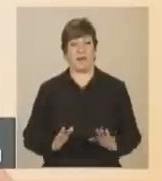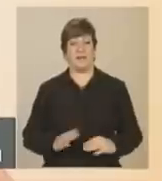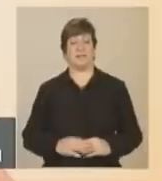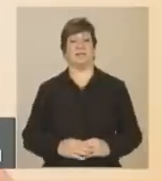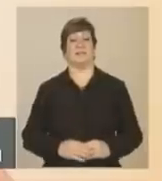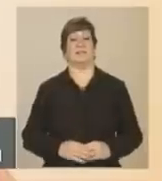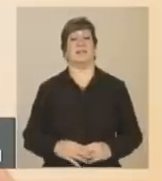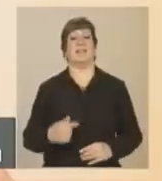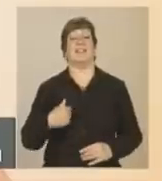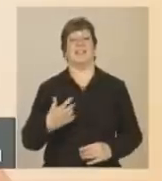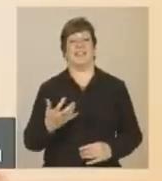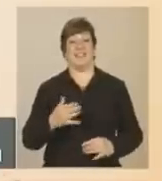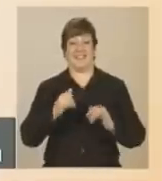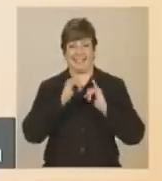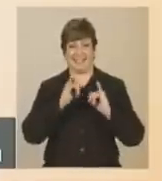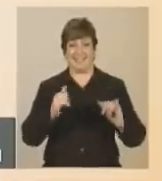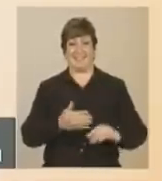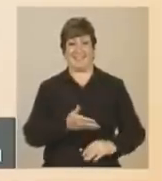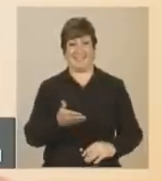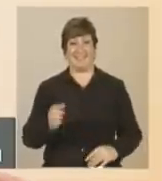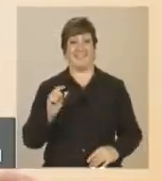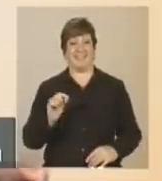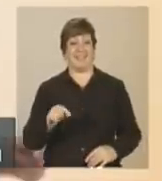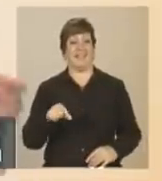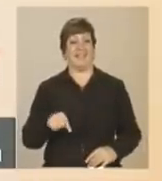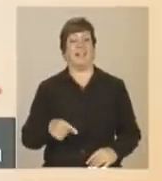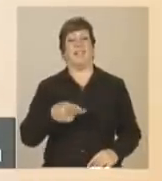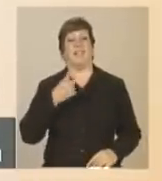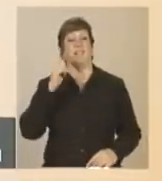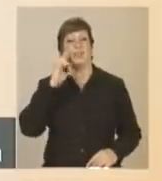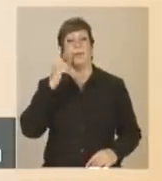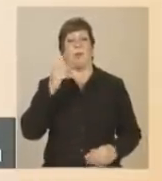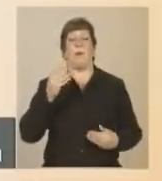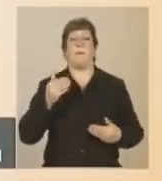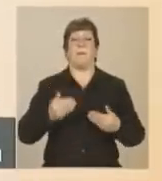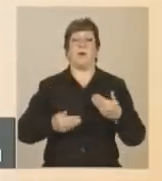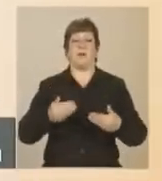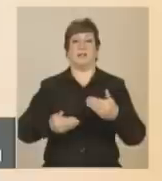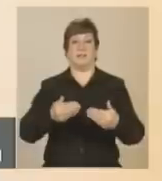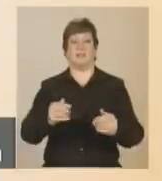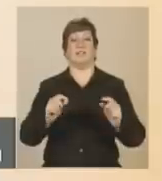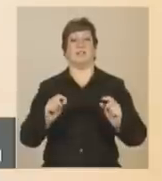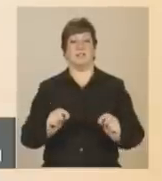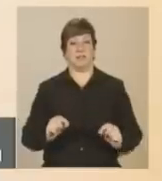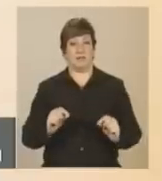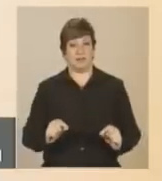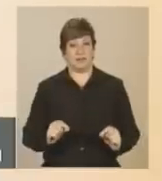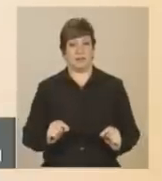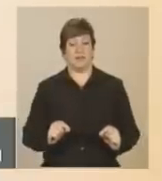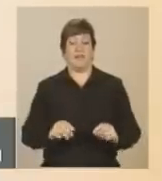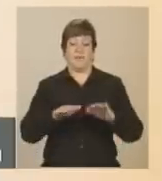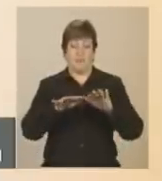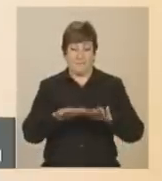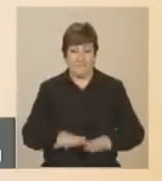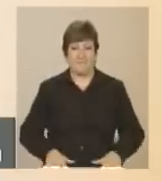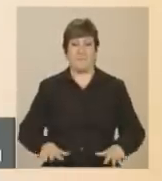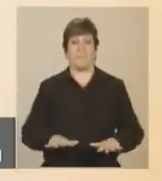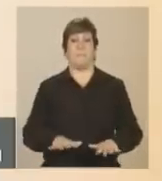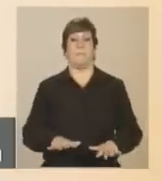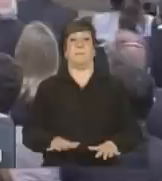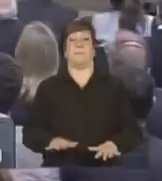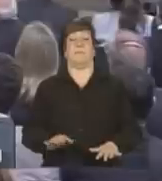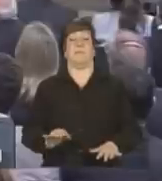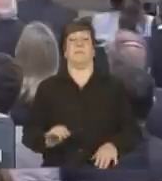eu queria dizer que trata-se de um processo que rebaixa as